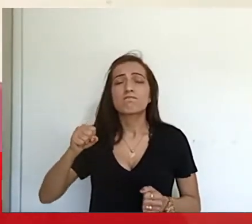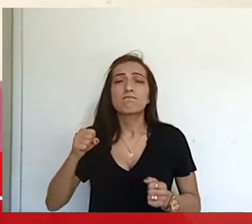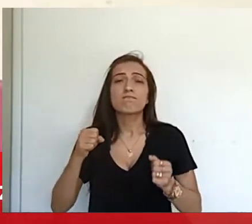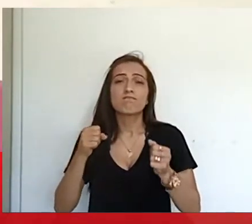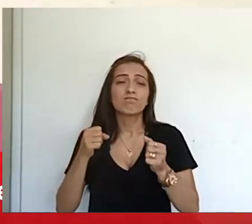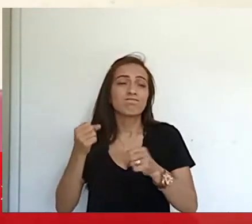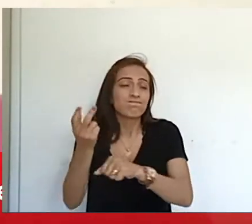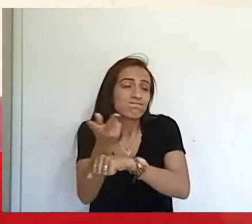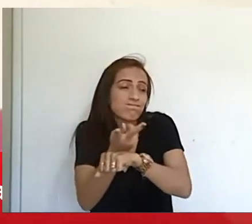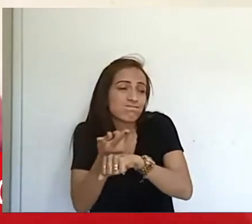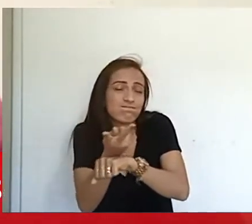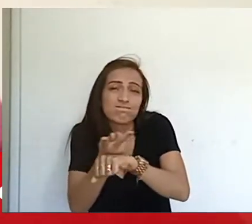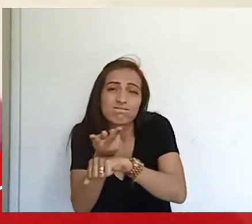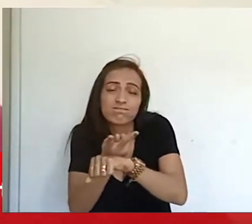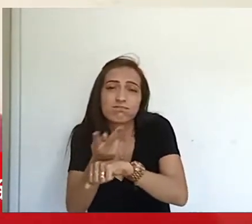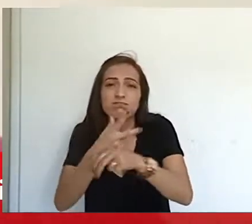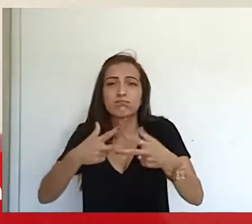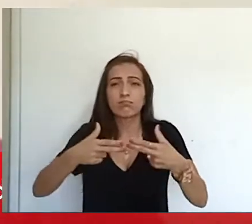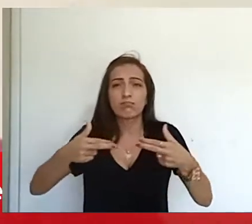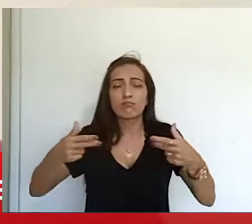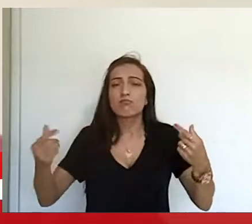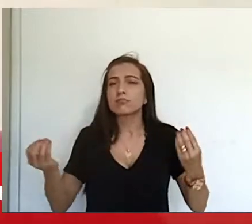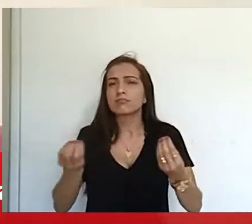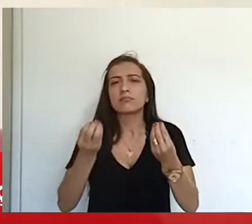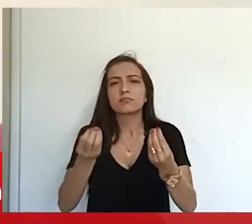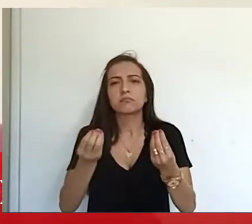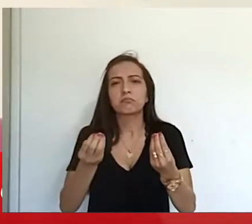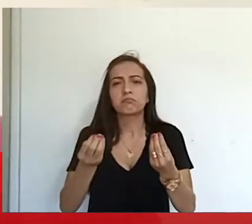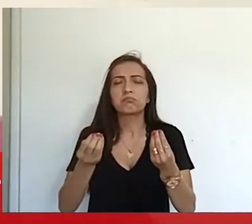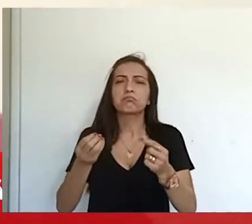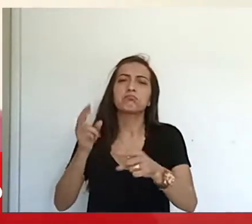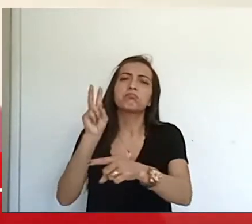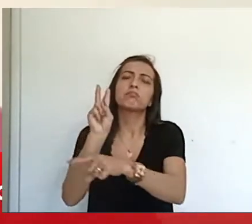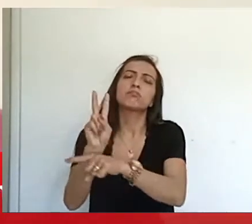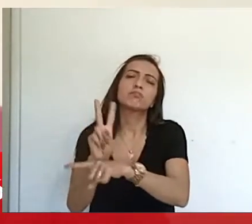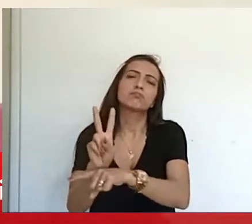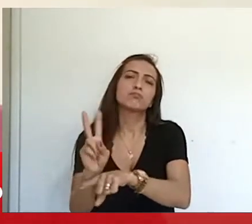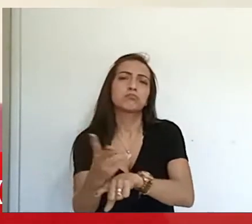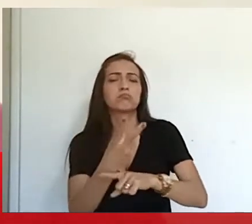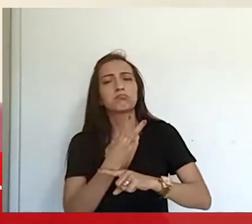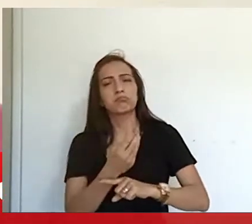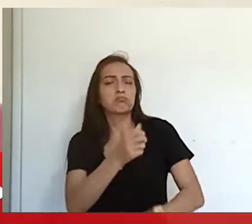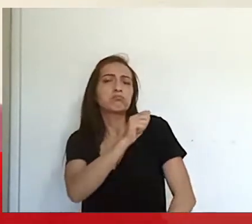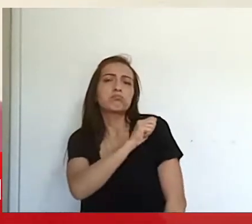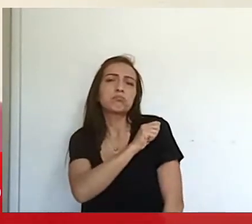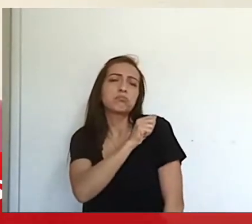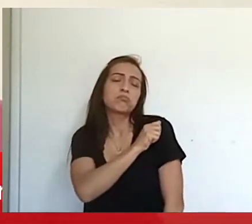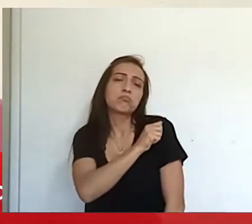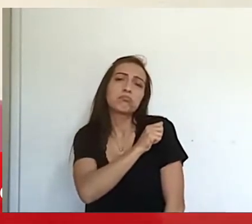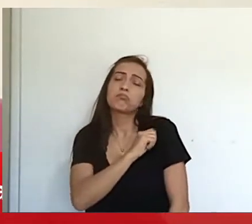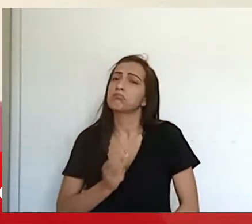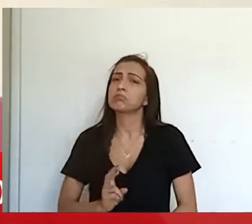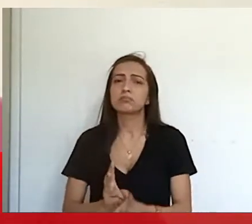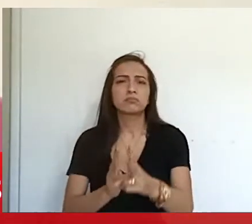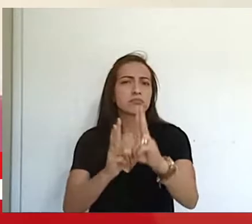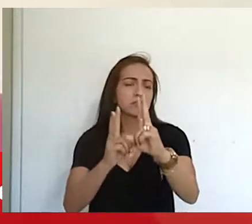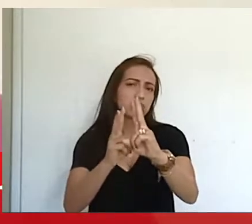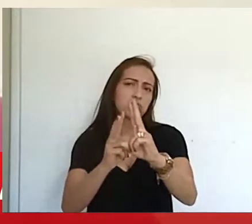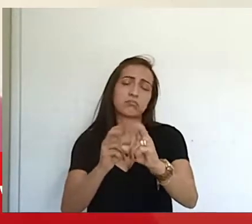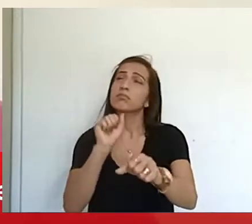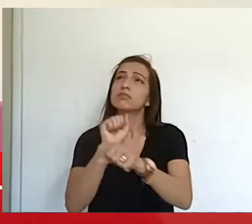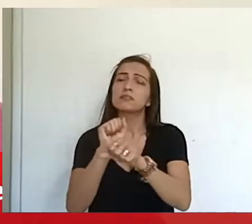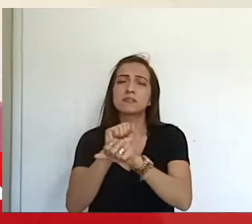tanto ajudar os alunos como a nós mesmos. Então foi uma grande vitória, né? Espero que, como o governador é um governador